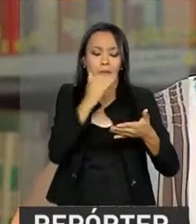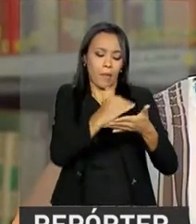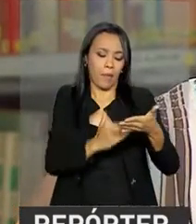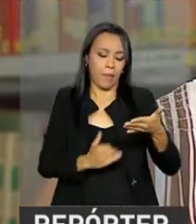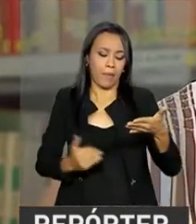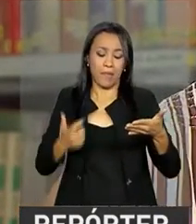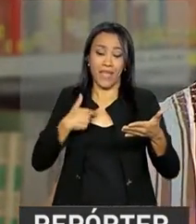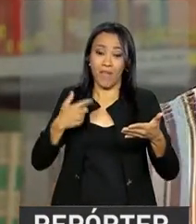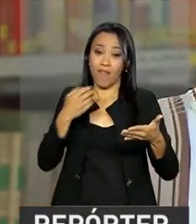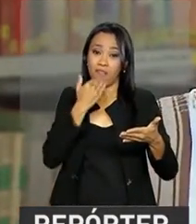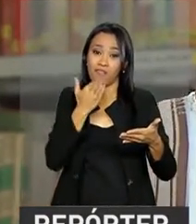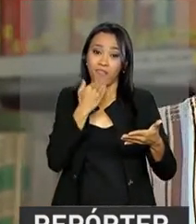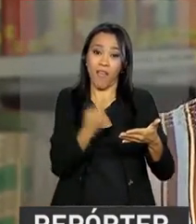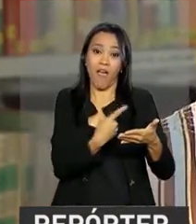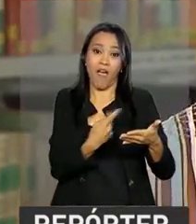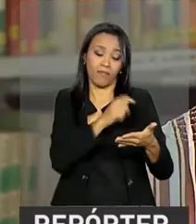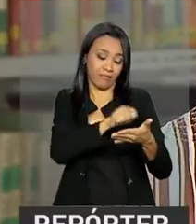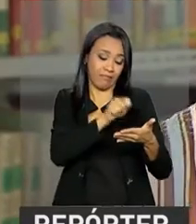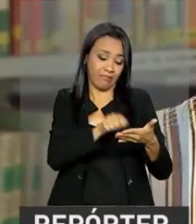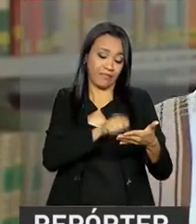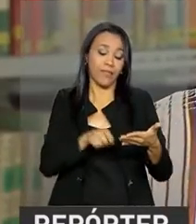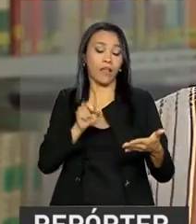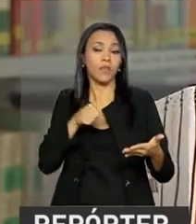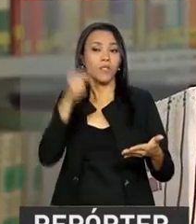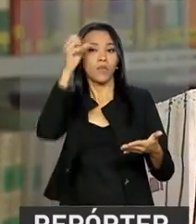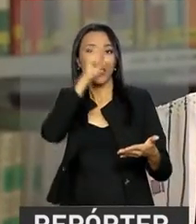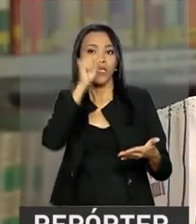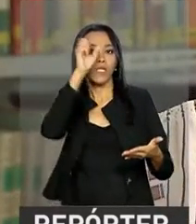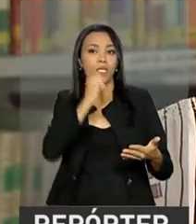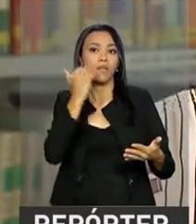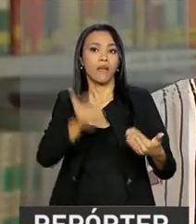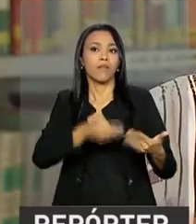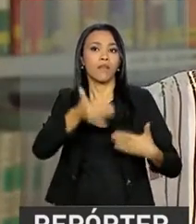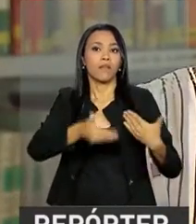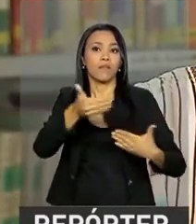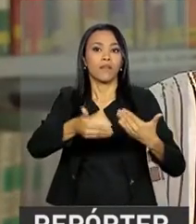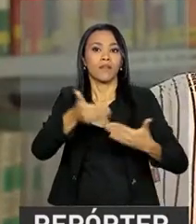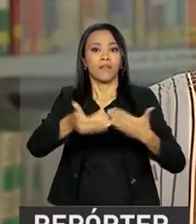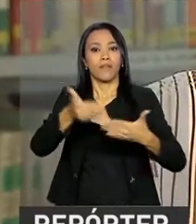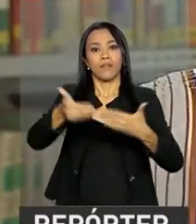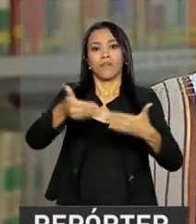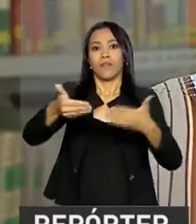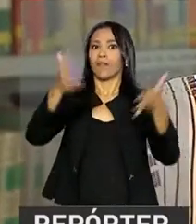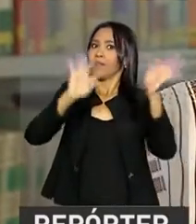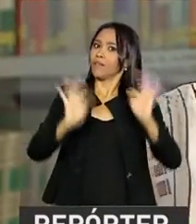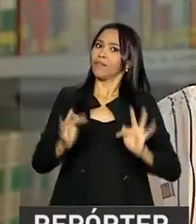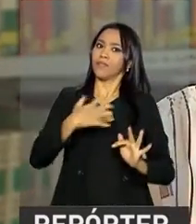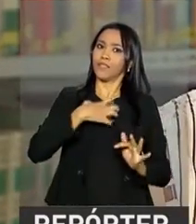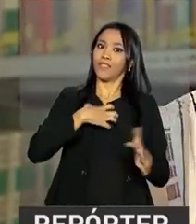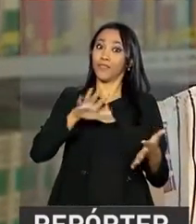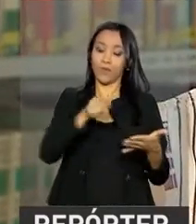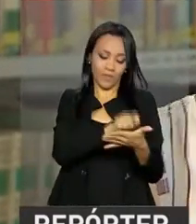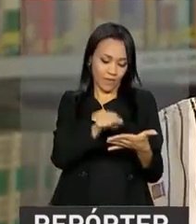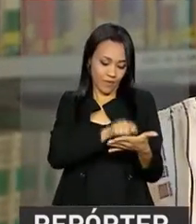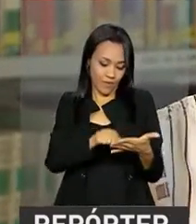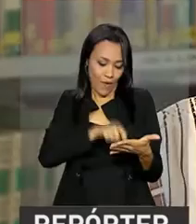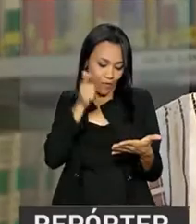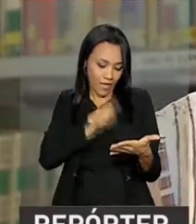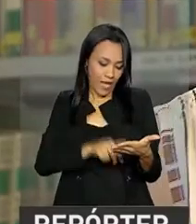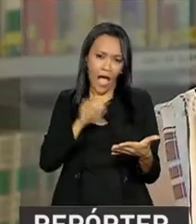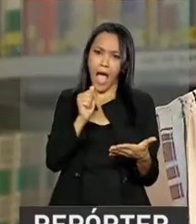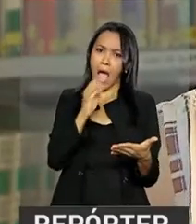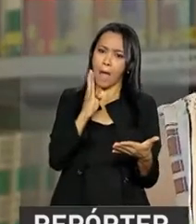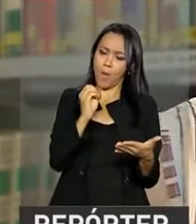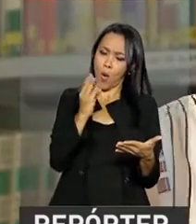escrevo muito errado e daí ela começa a aprender ela começa a desenvolver e ela fica muito feliz com ele escreve abóbora